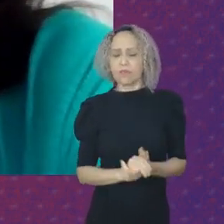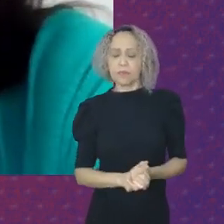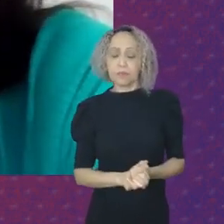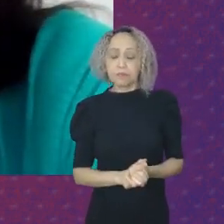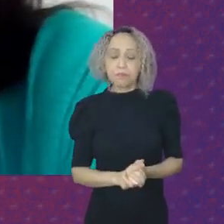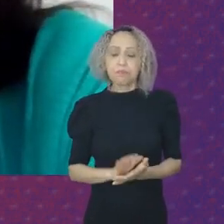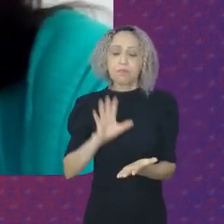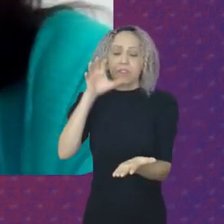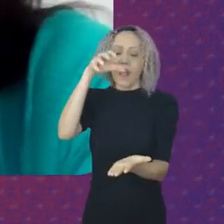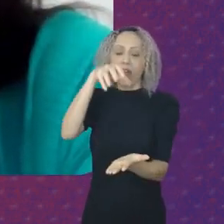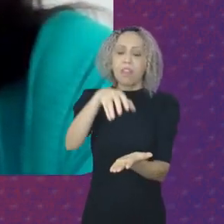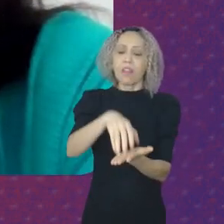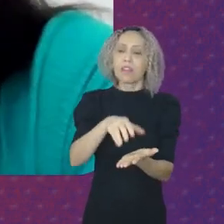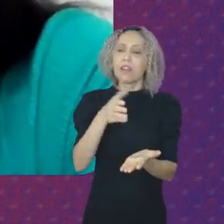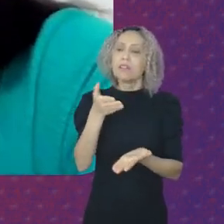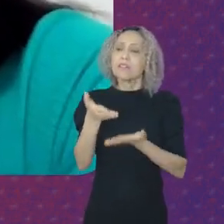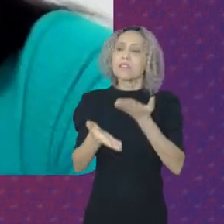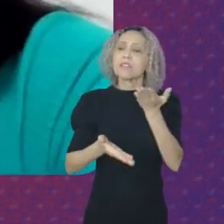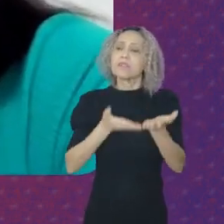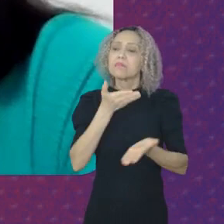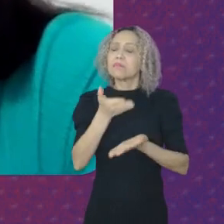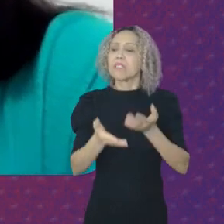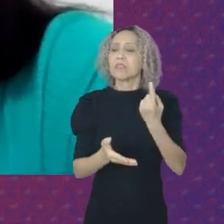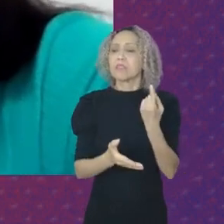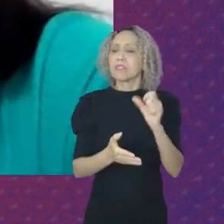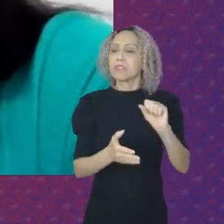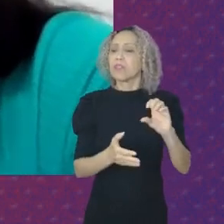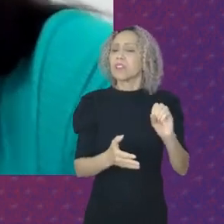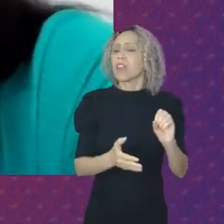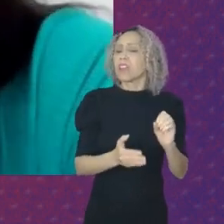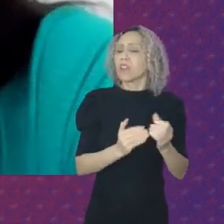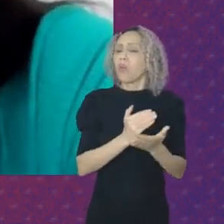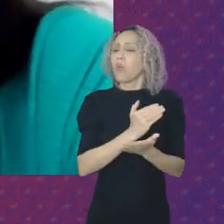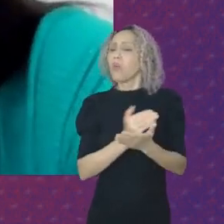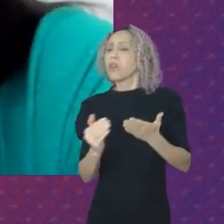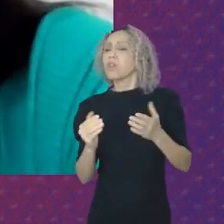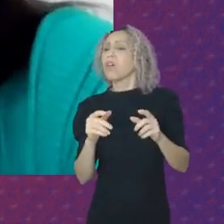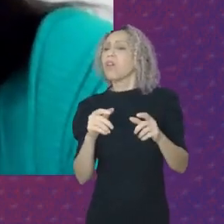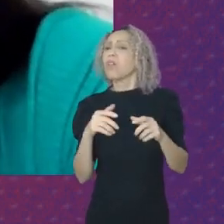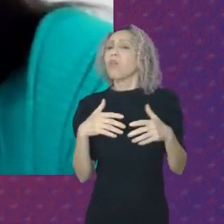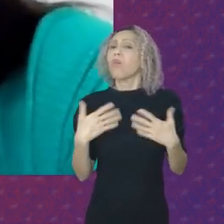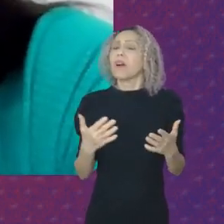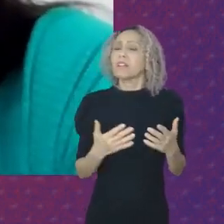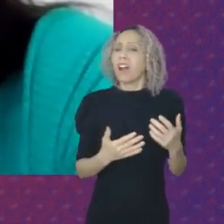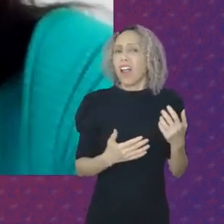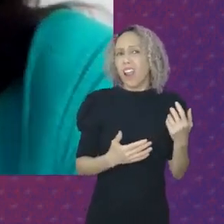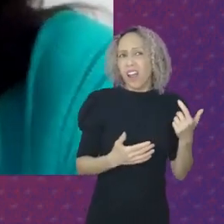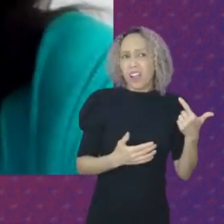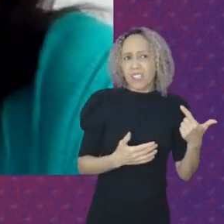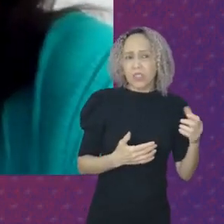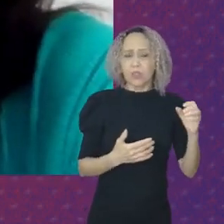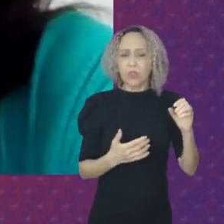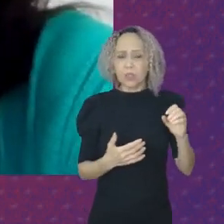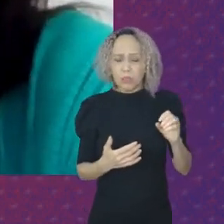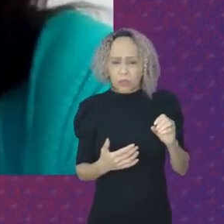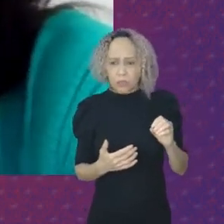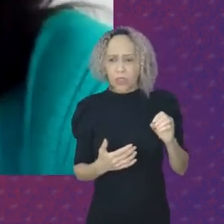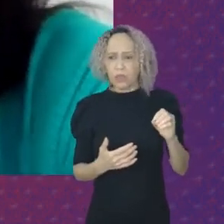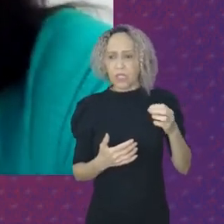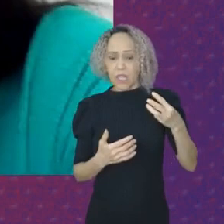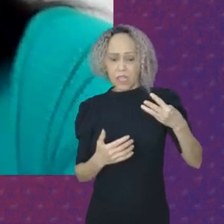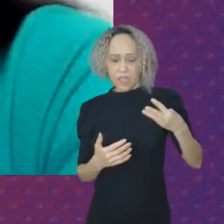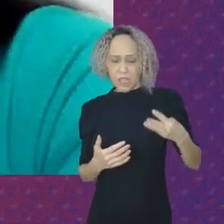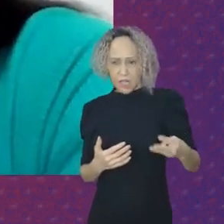atendimento, ela inicia lá atrás, assim que Lula é eleito, em 2003, ele convida a ministra